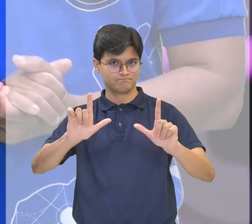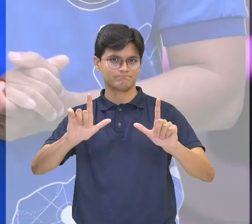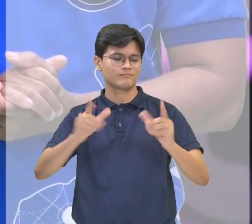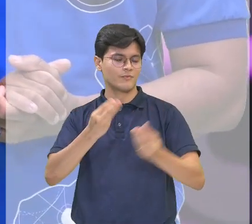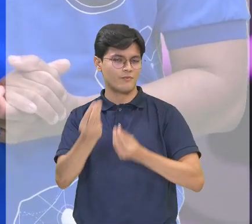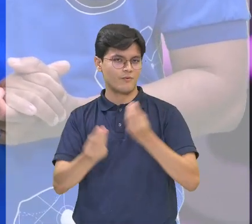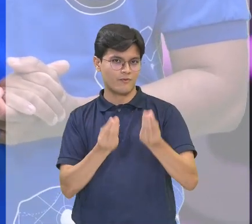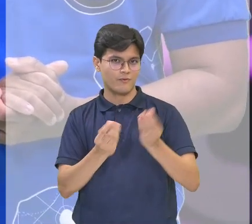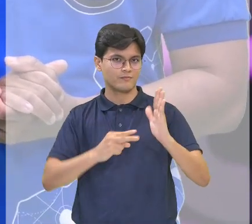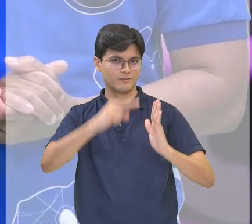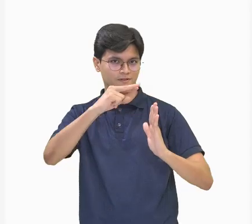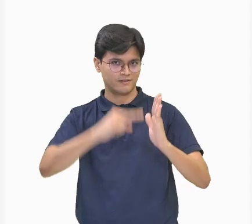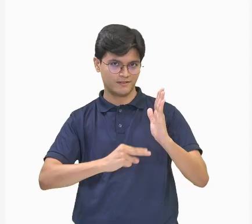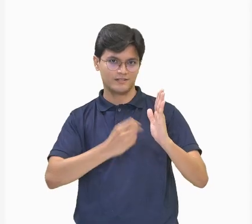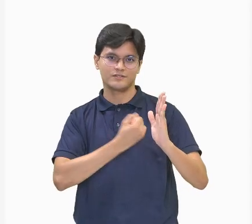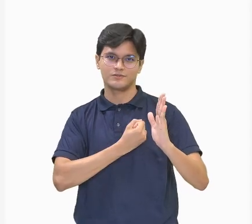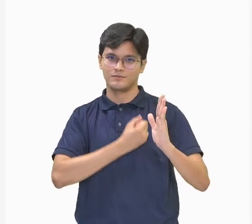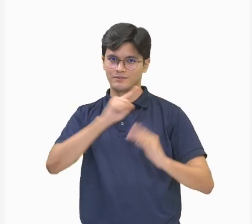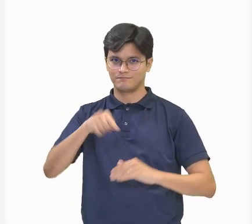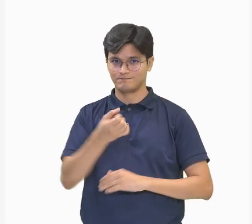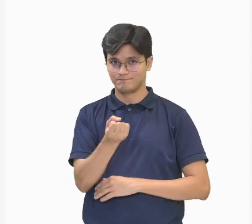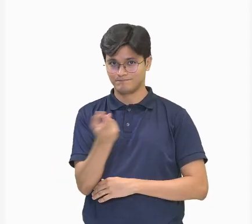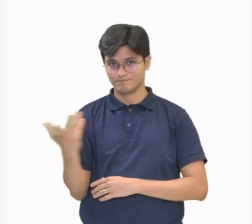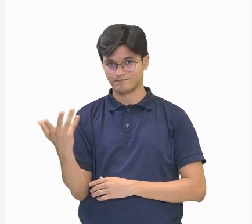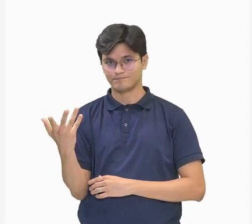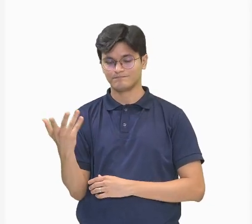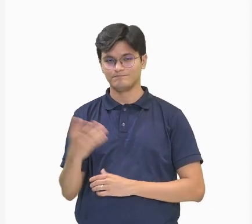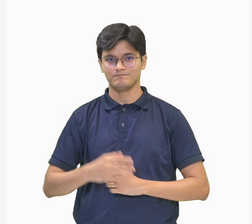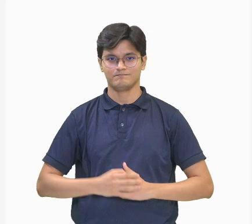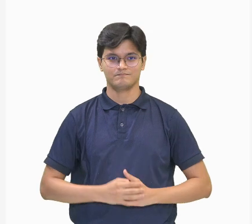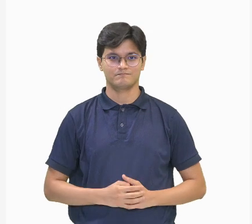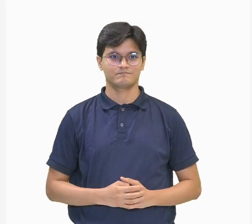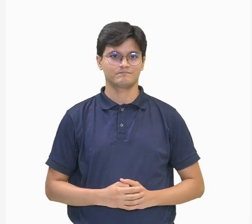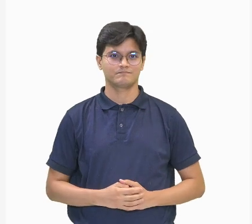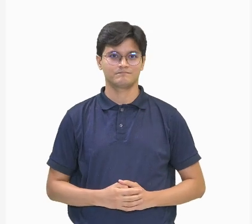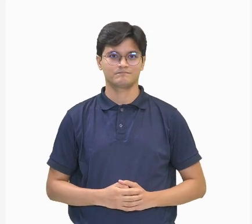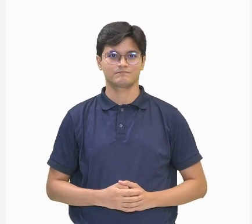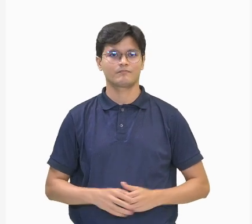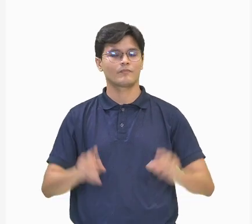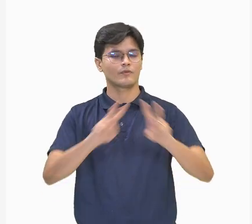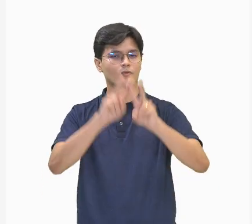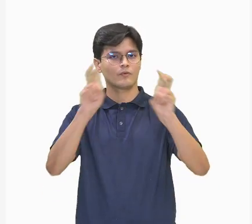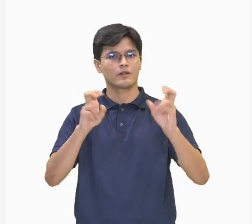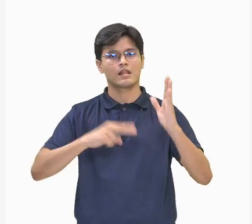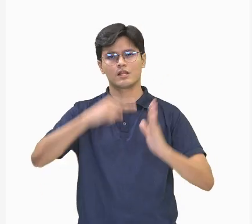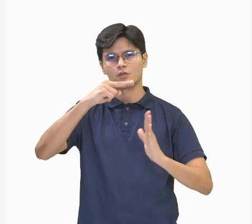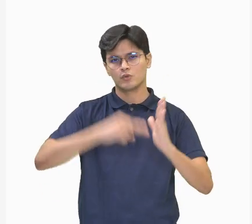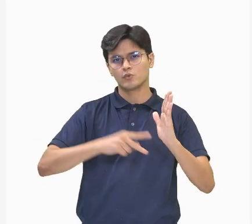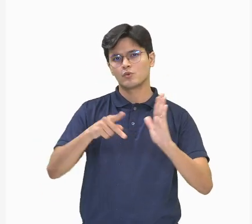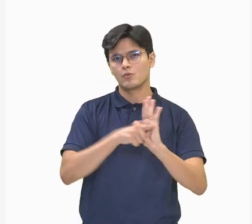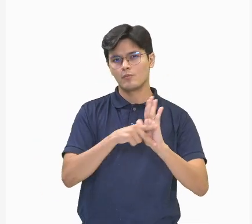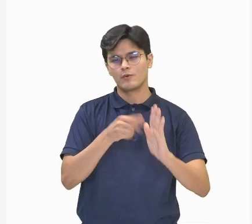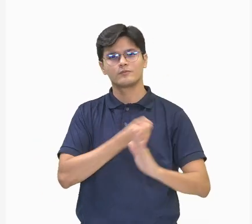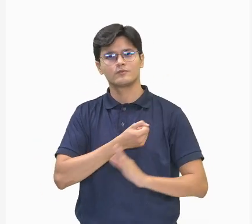leitura dos números decimais. A leitura dos números decimais, né? Eu tenho que tomar cuidado